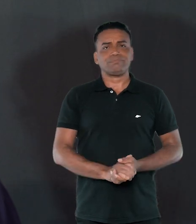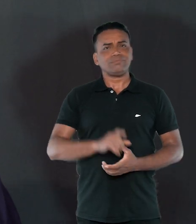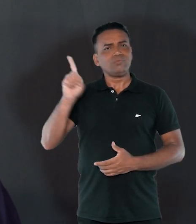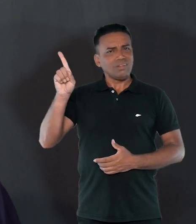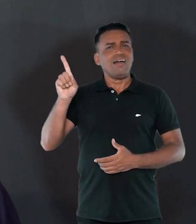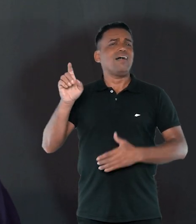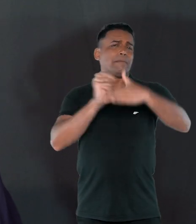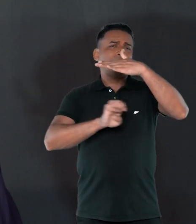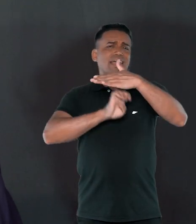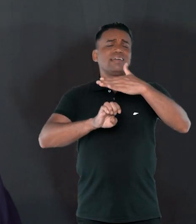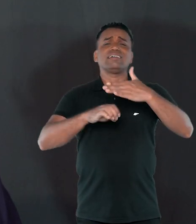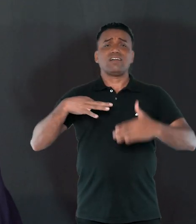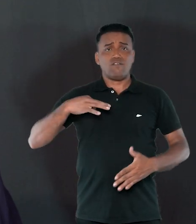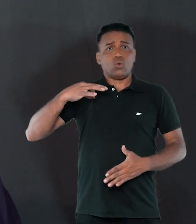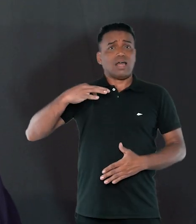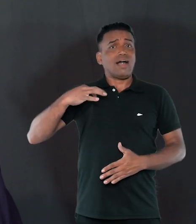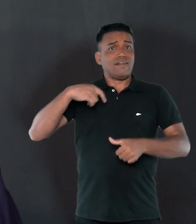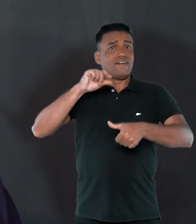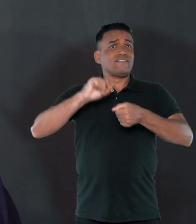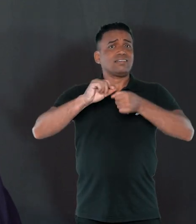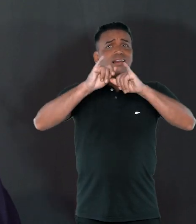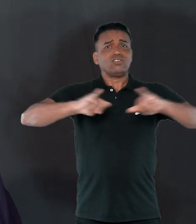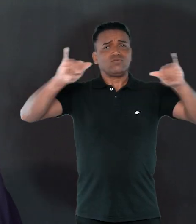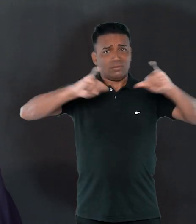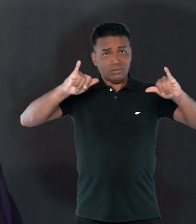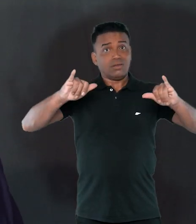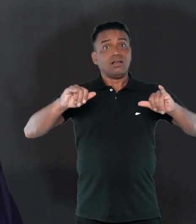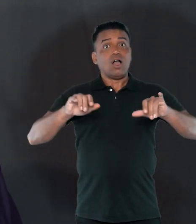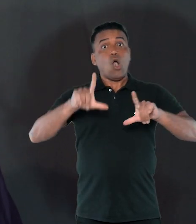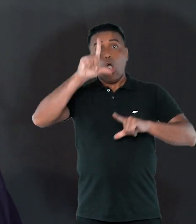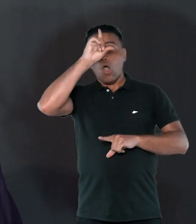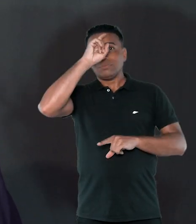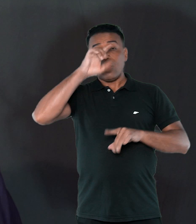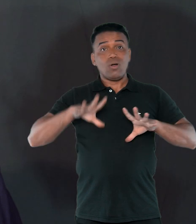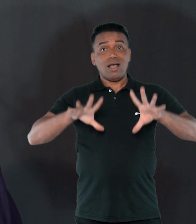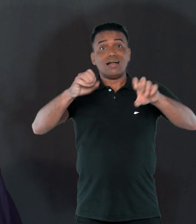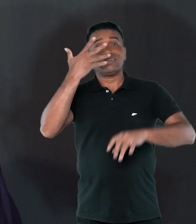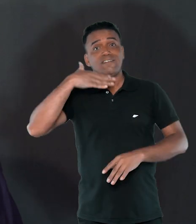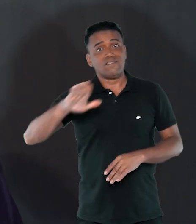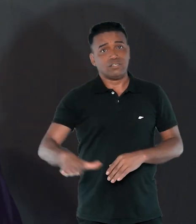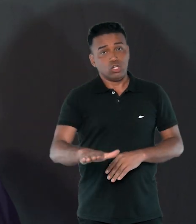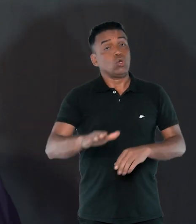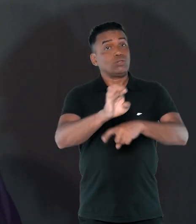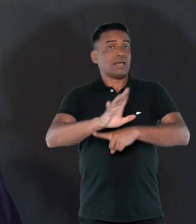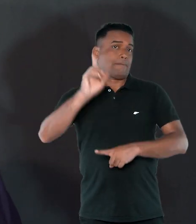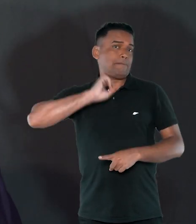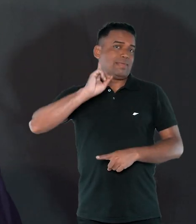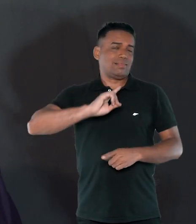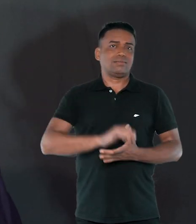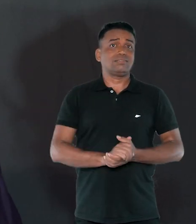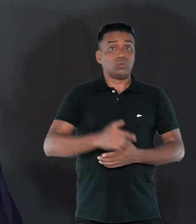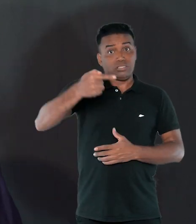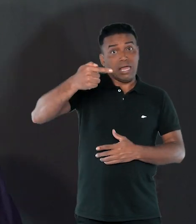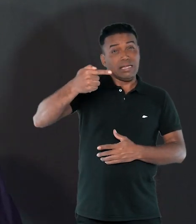campanha voluntária para o Hospital do Câncer Infantil de Minas Gerais. Porque até então, essa última agência que eu trabalhei, foram